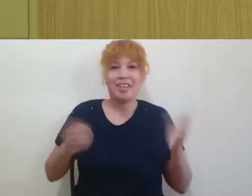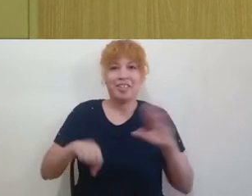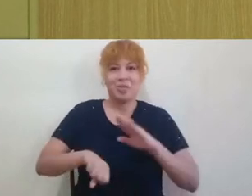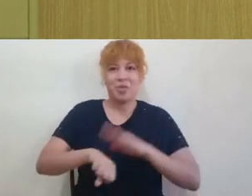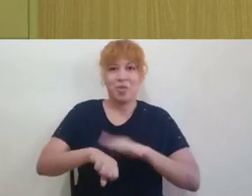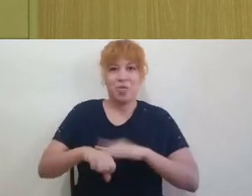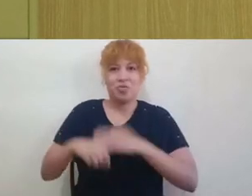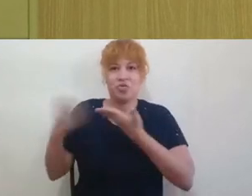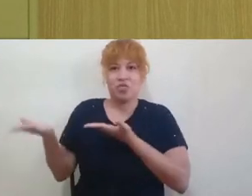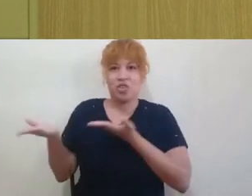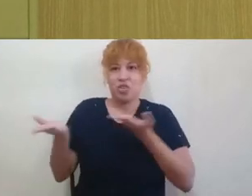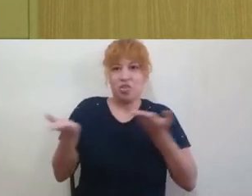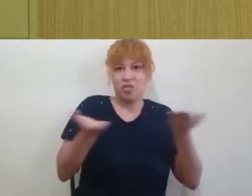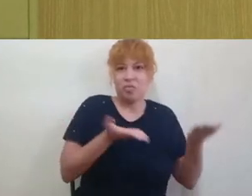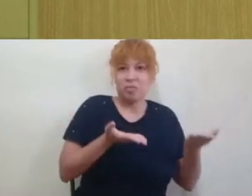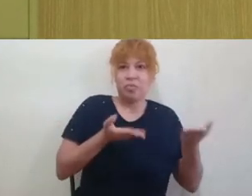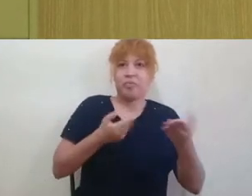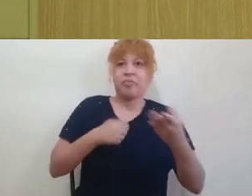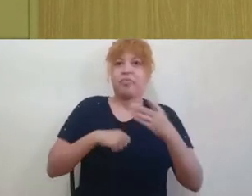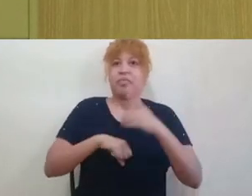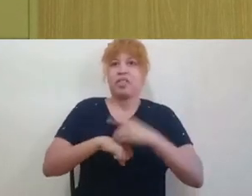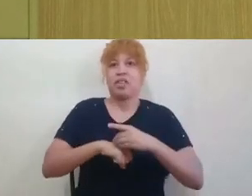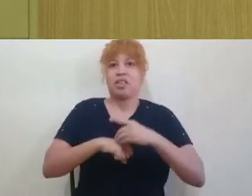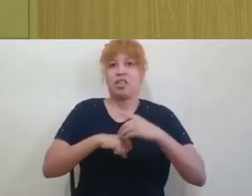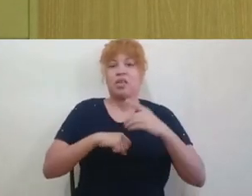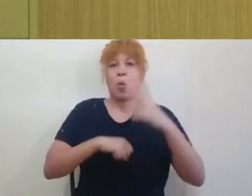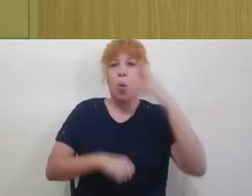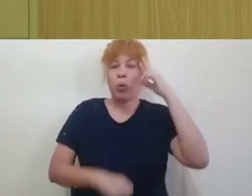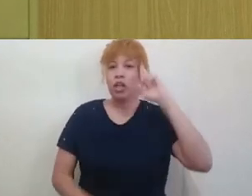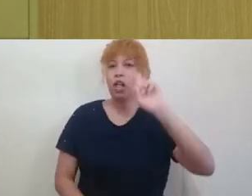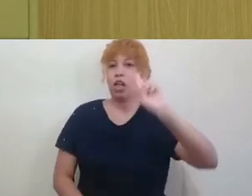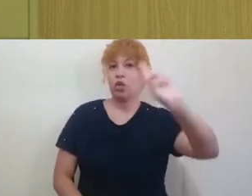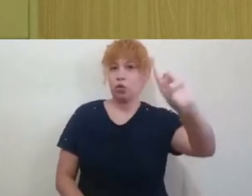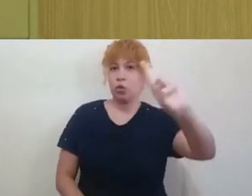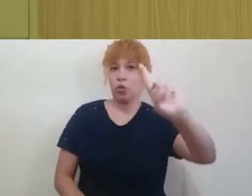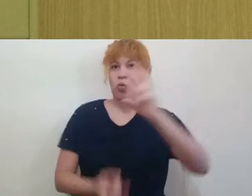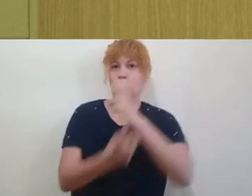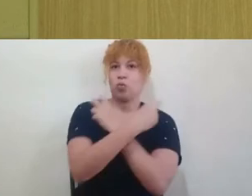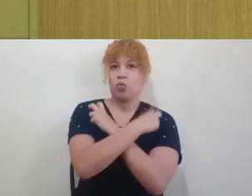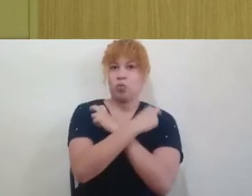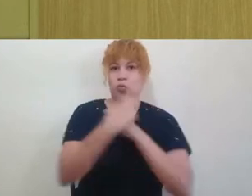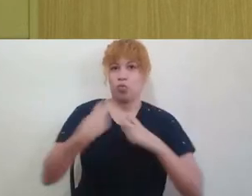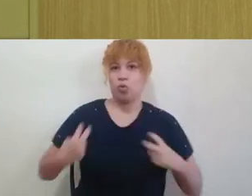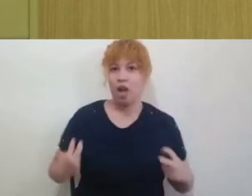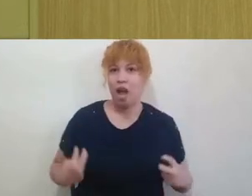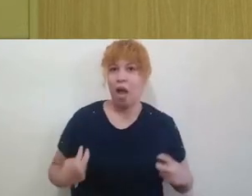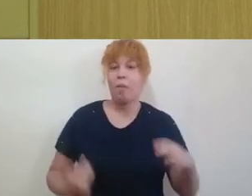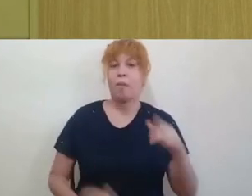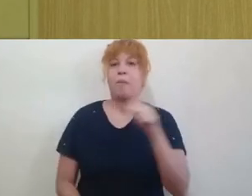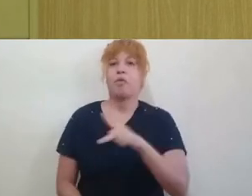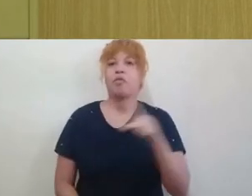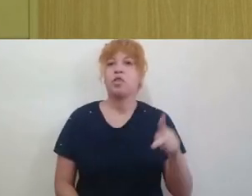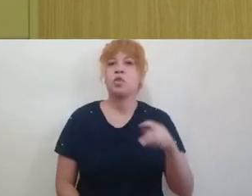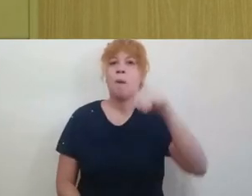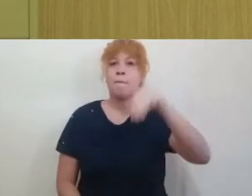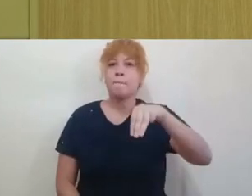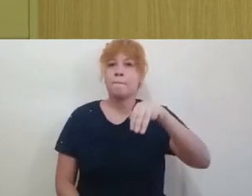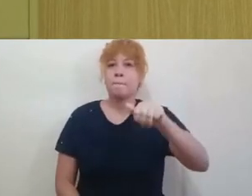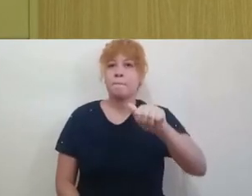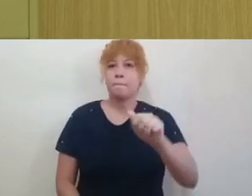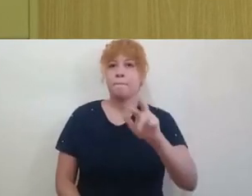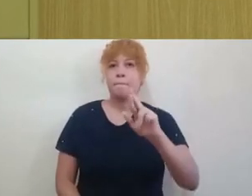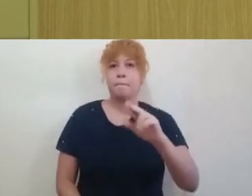parabenizar todos os nossos formandos. Me permitam aqui me dirigir particularmente aos nossos estudantes, os